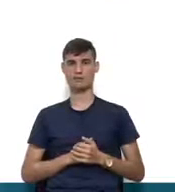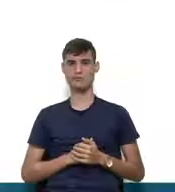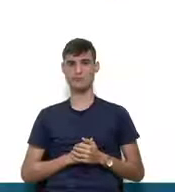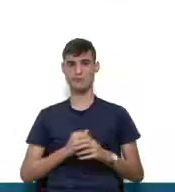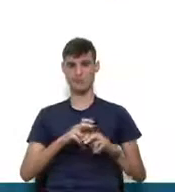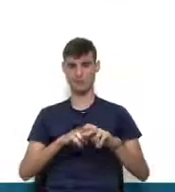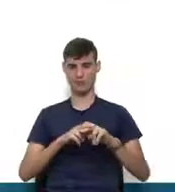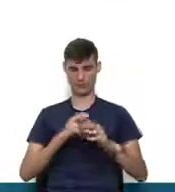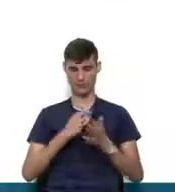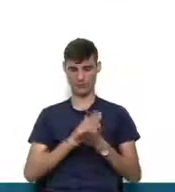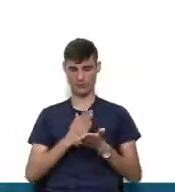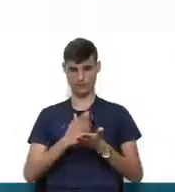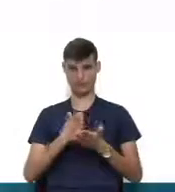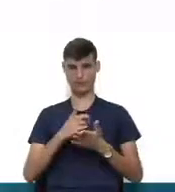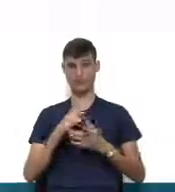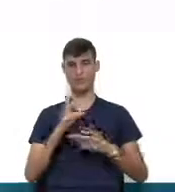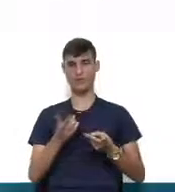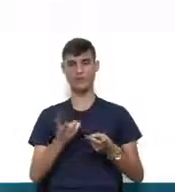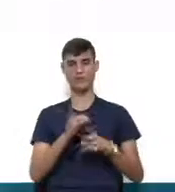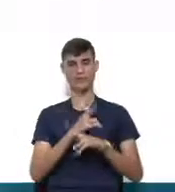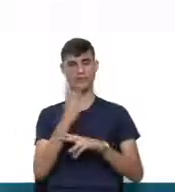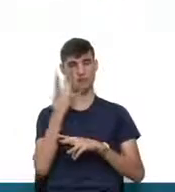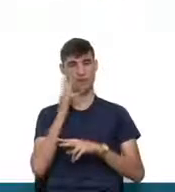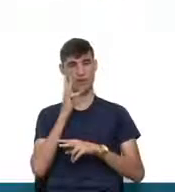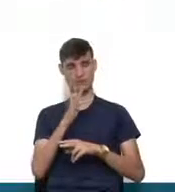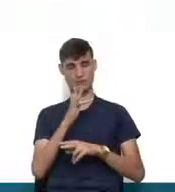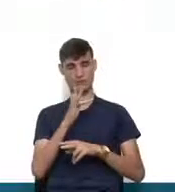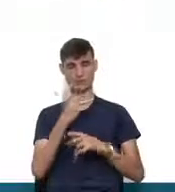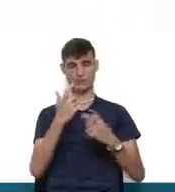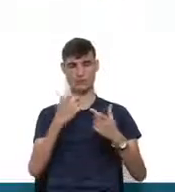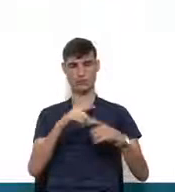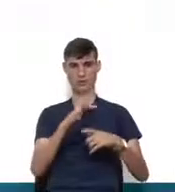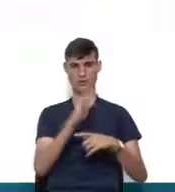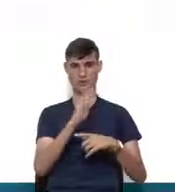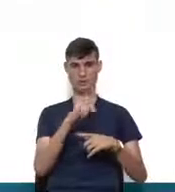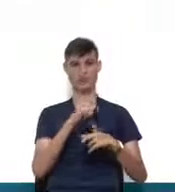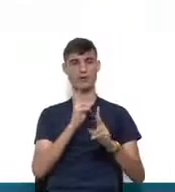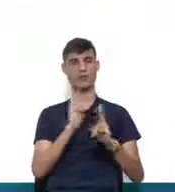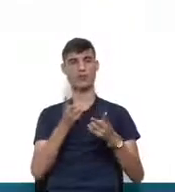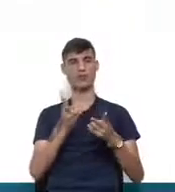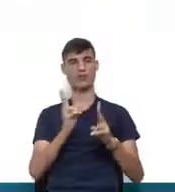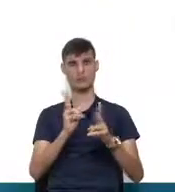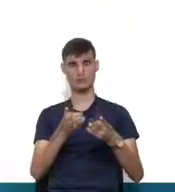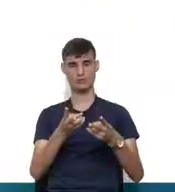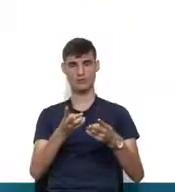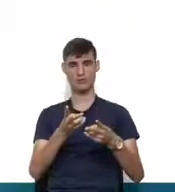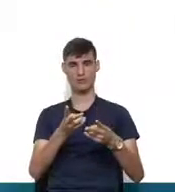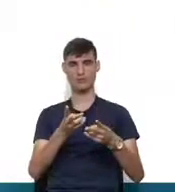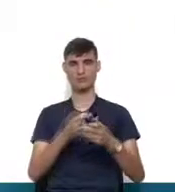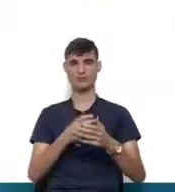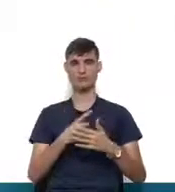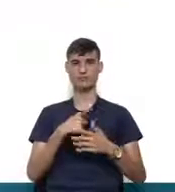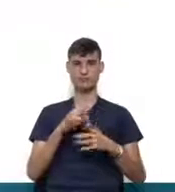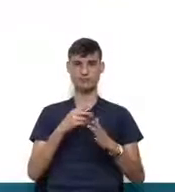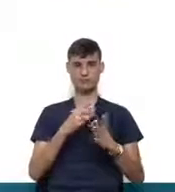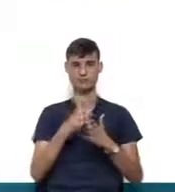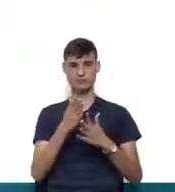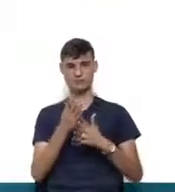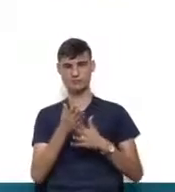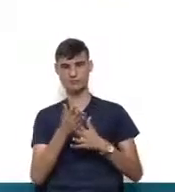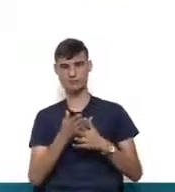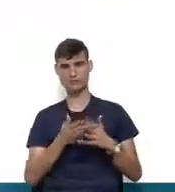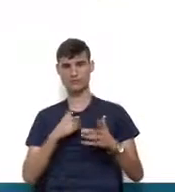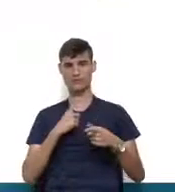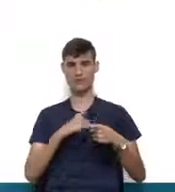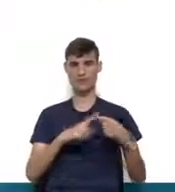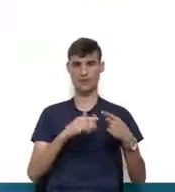Então, a série converge para f nos pontos em que f é contínua, meio, né, vezes f